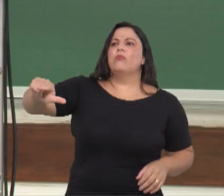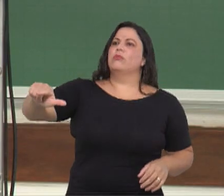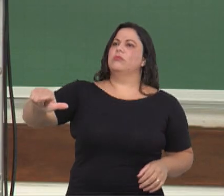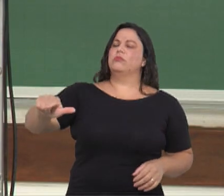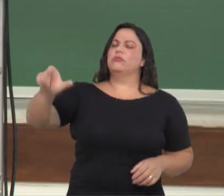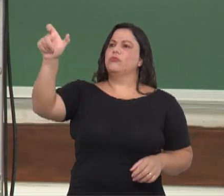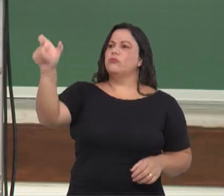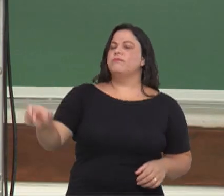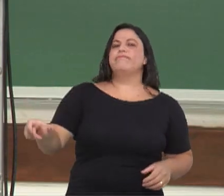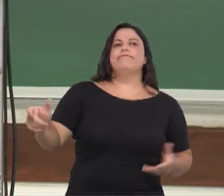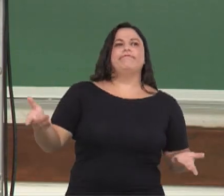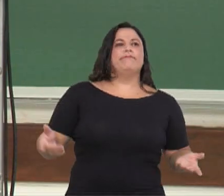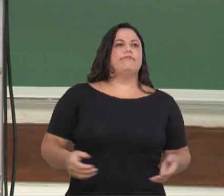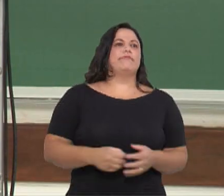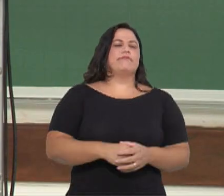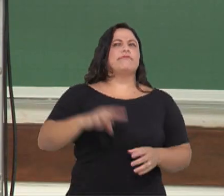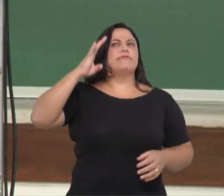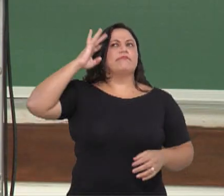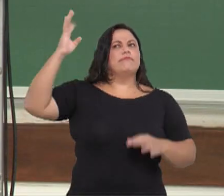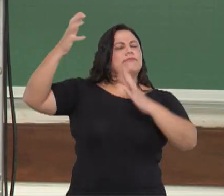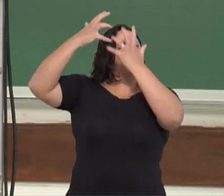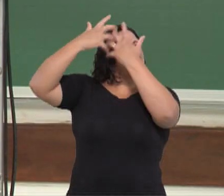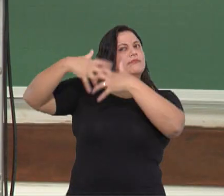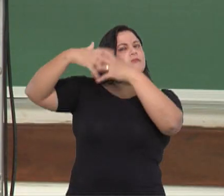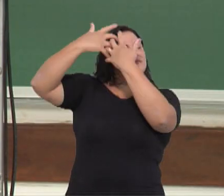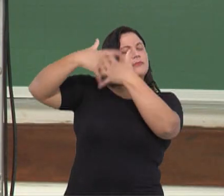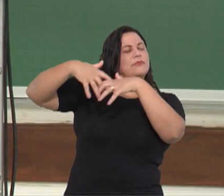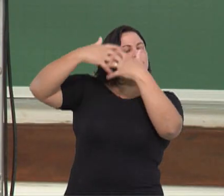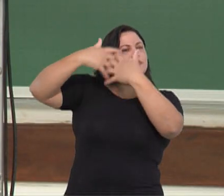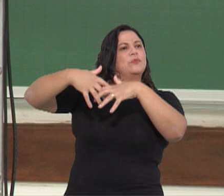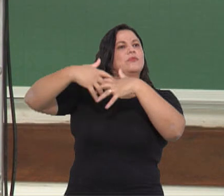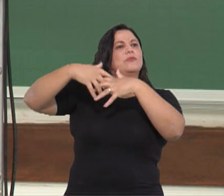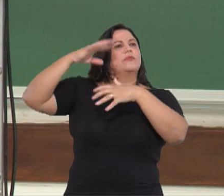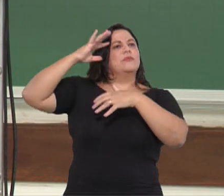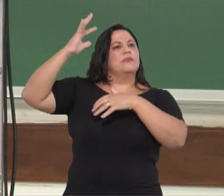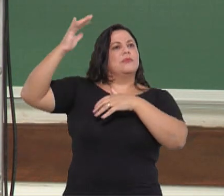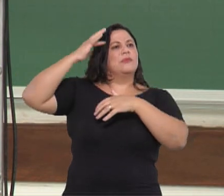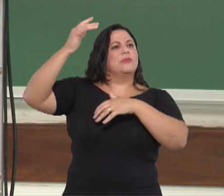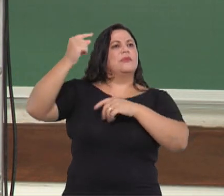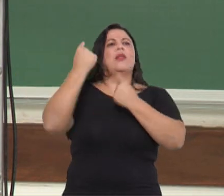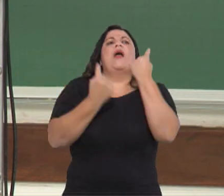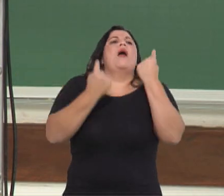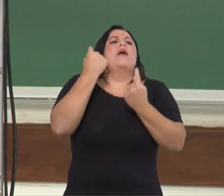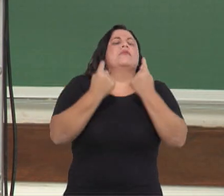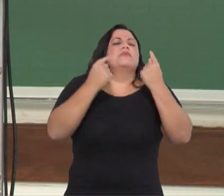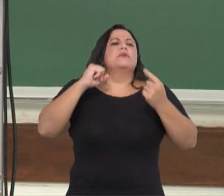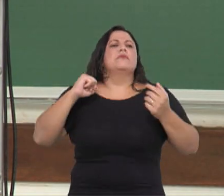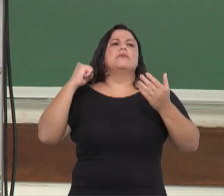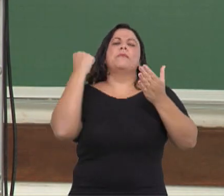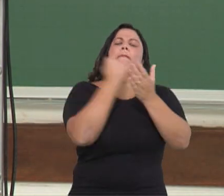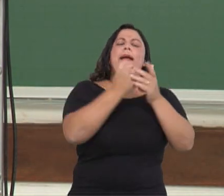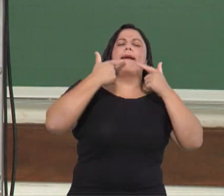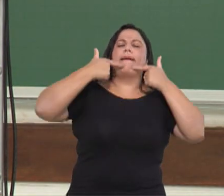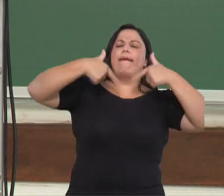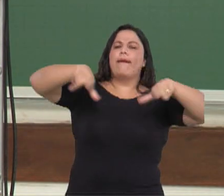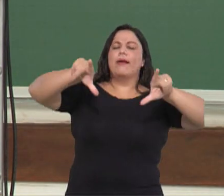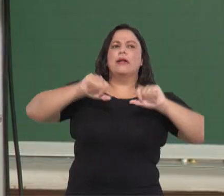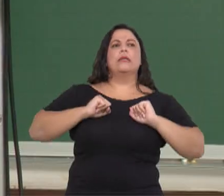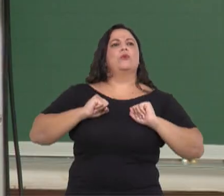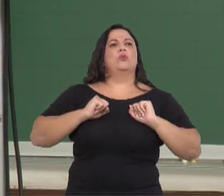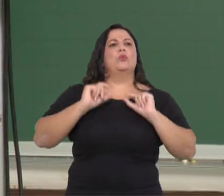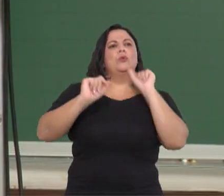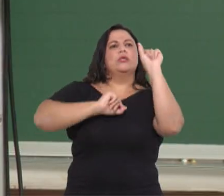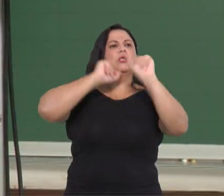são as marcas linguísticas, ou seja, quais são ali as minhas pistas, tá? Que confirma que o